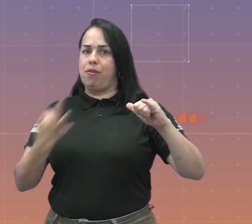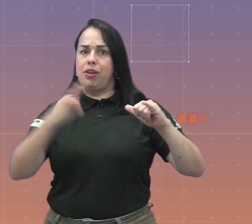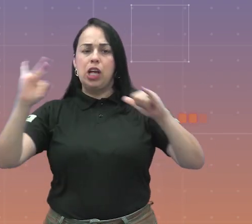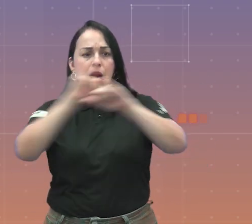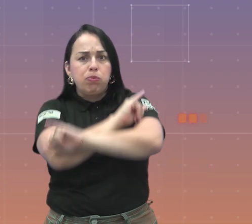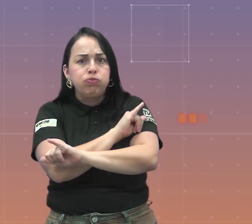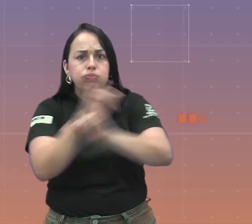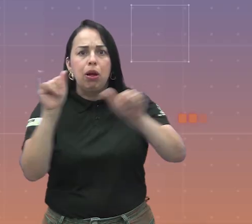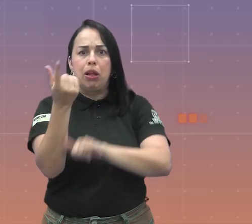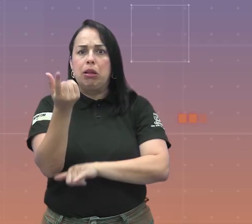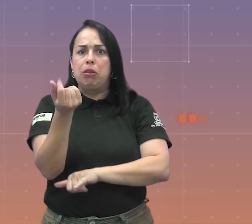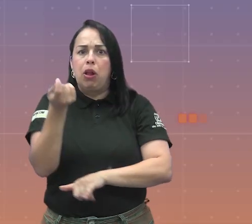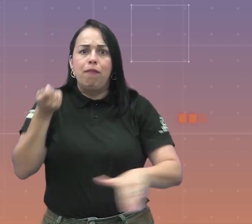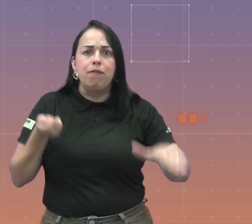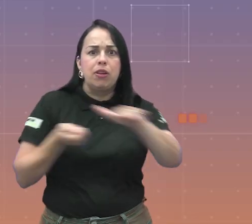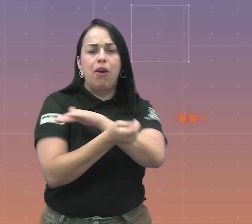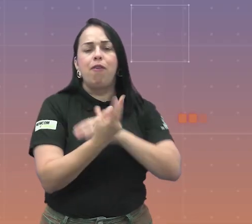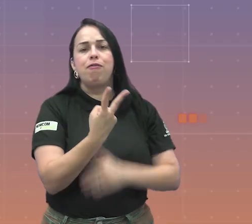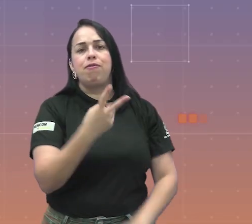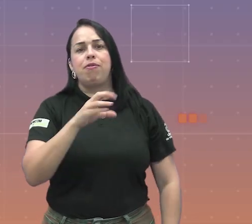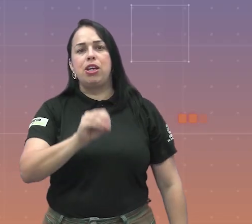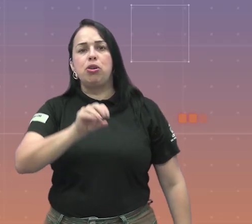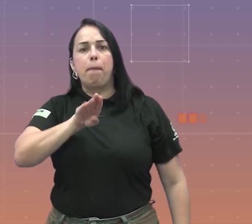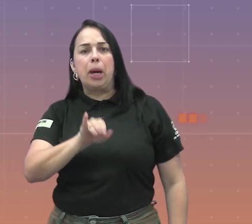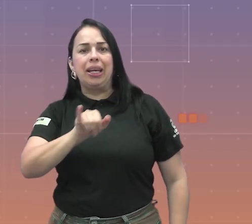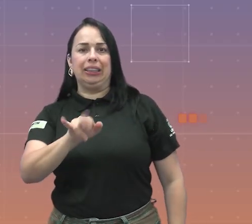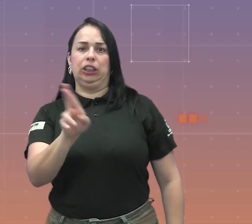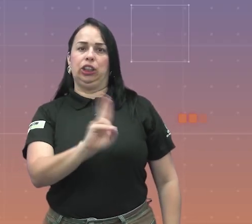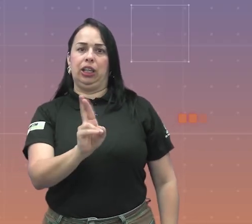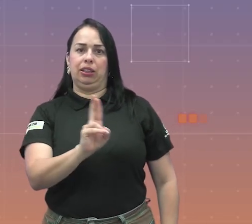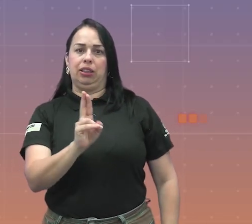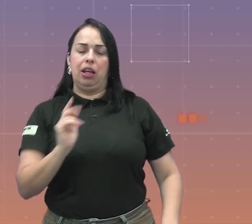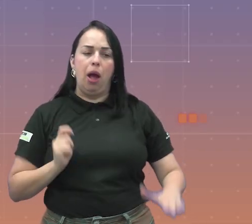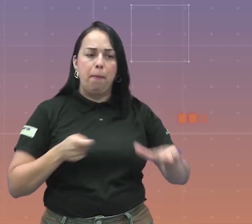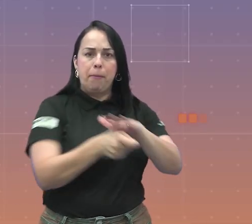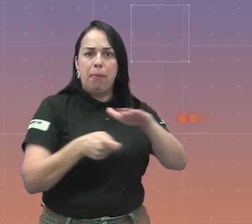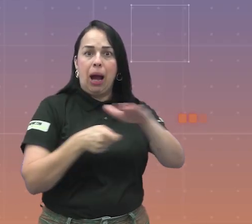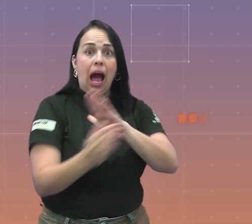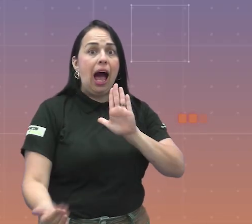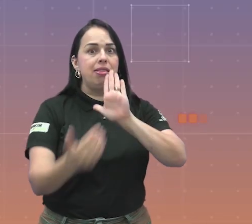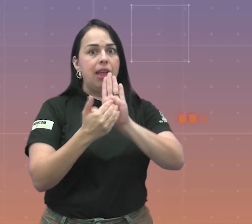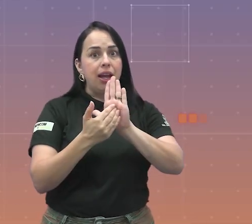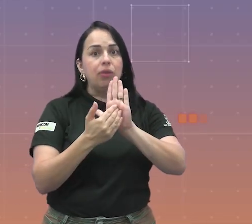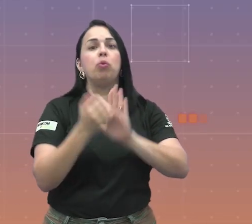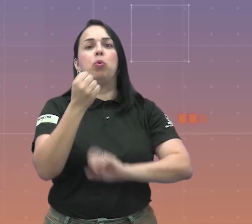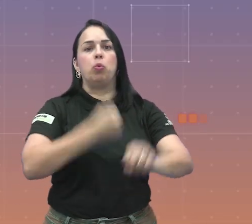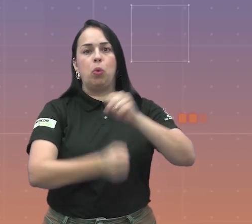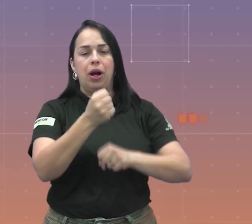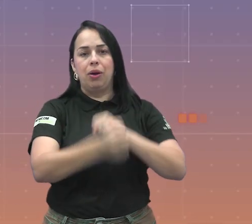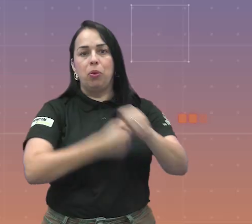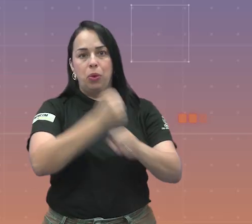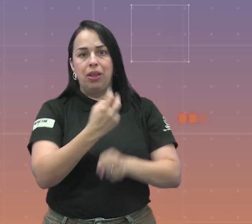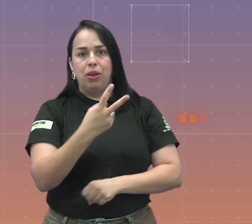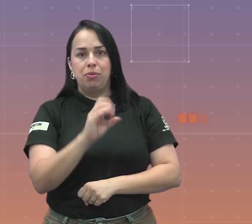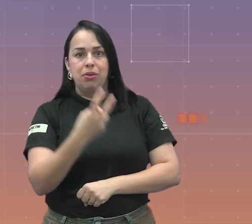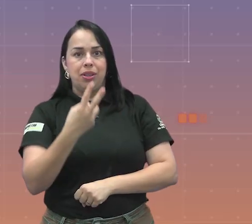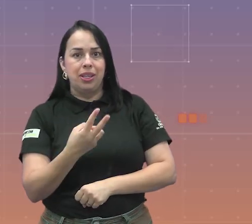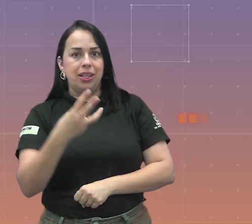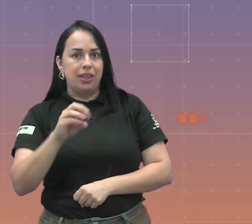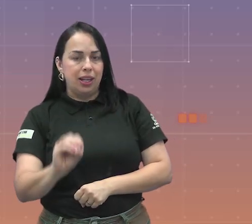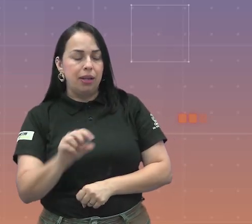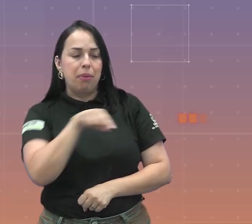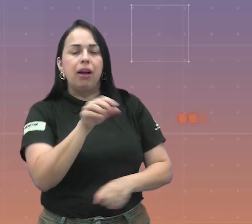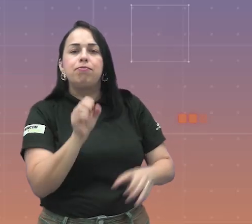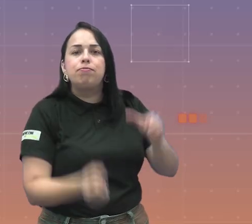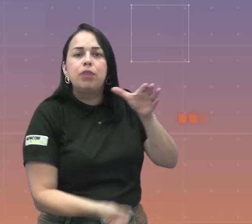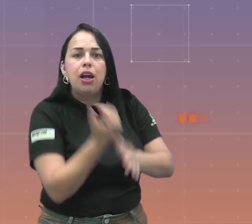federal anunciaram um investimento de 20 bilhões de reais no Brasil até 2030. Dentre os objetivos